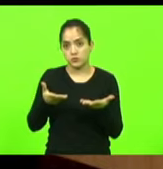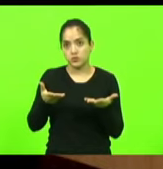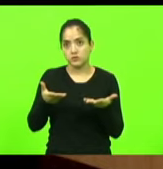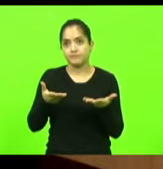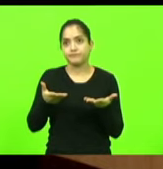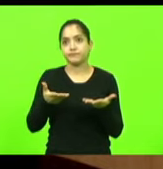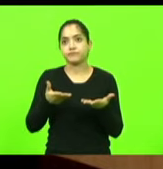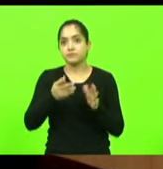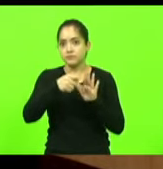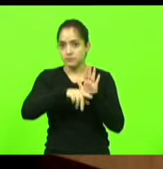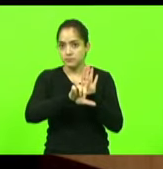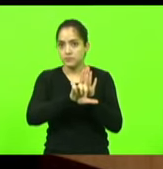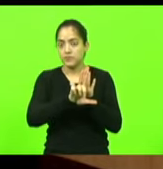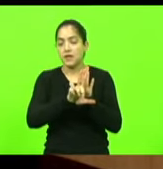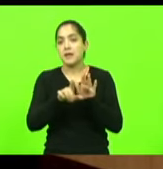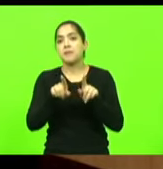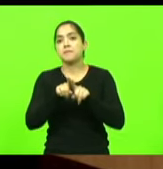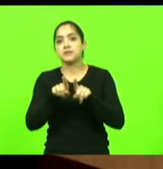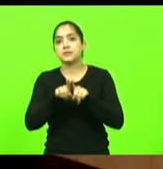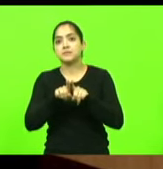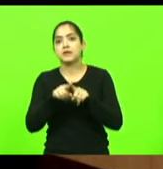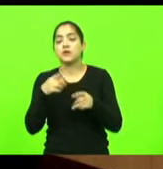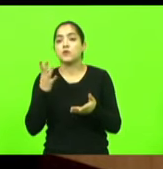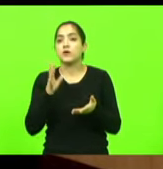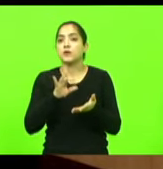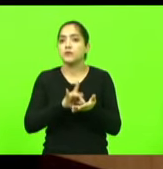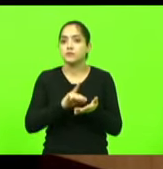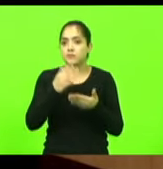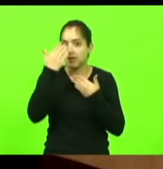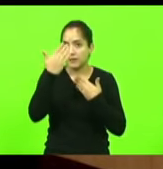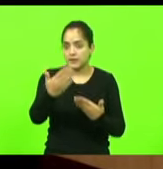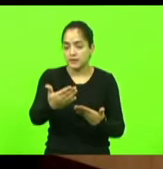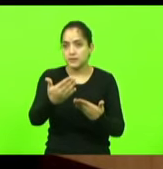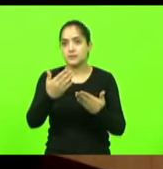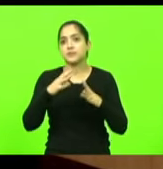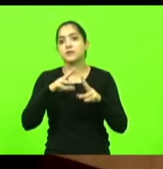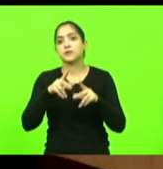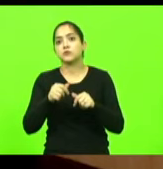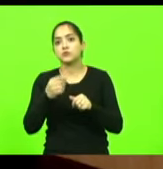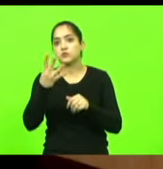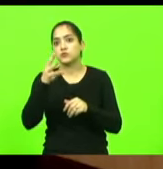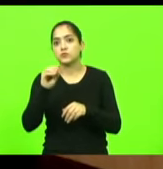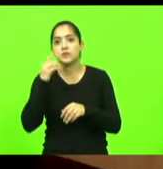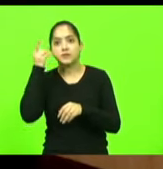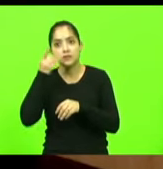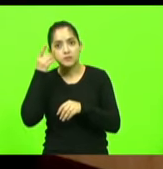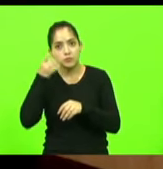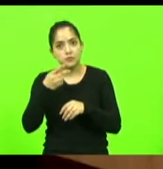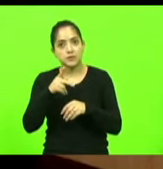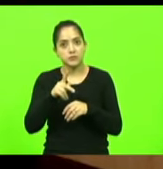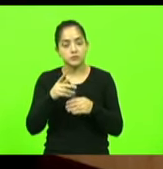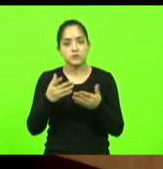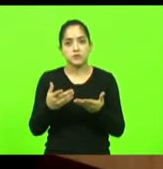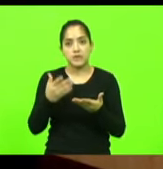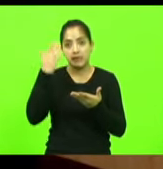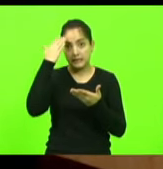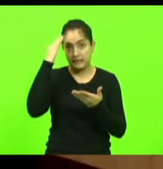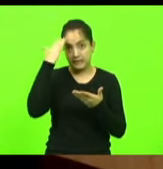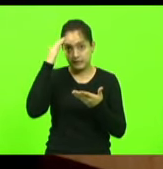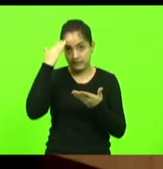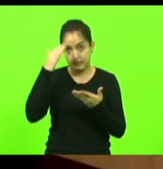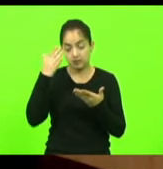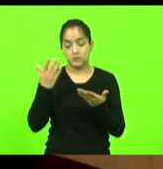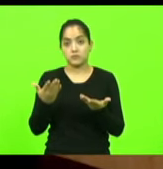esse projeto, mas também o meu reconhecimento e agradecimento a todos os 40 deputados dessa casa que entenderam a